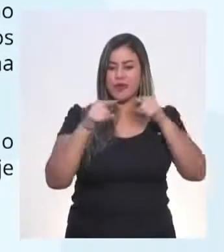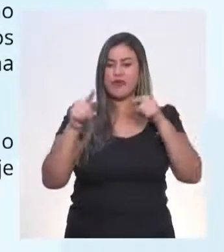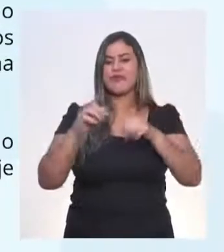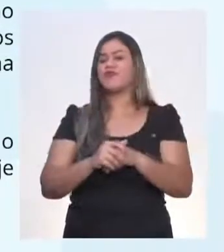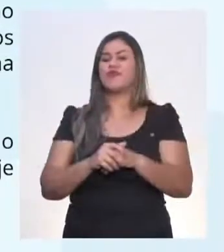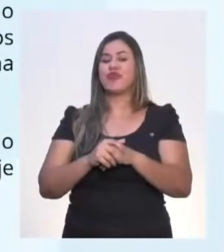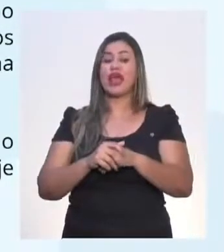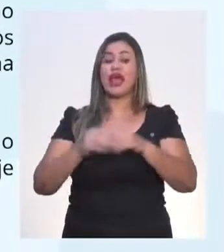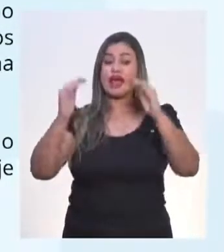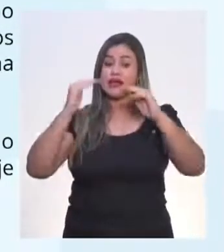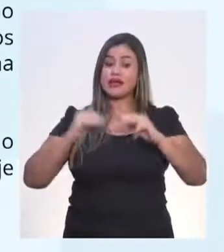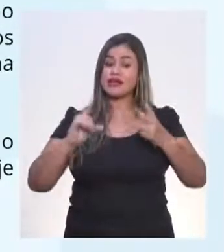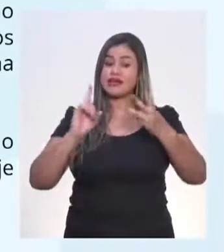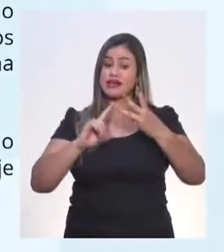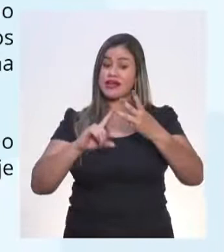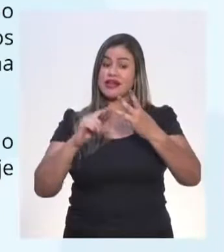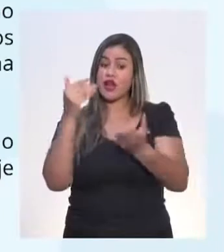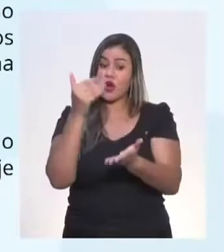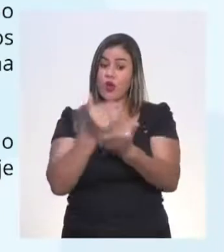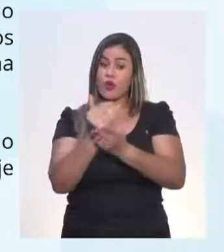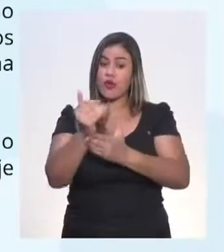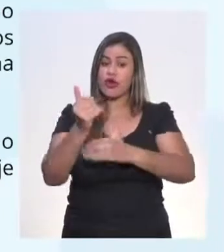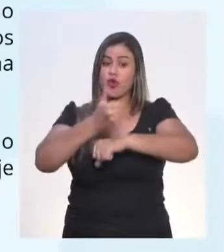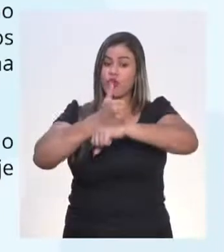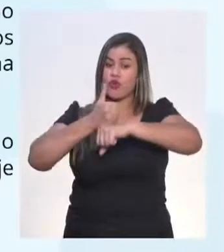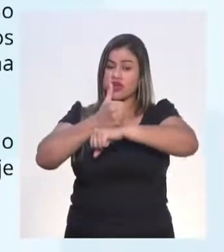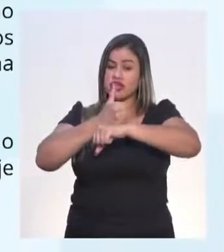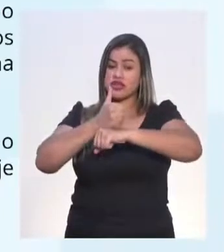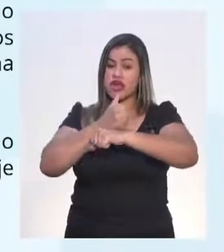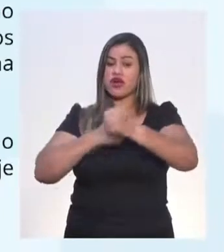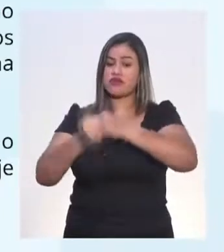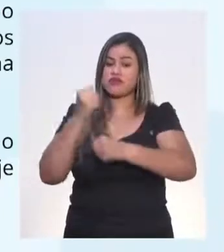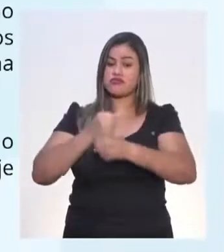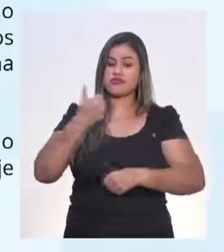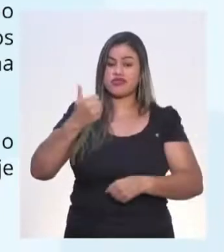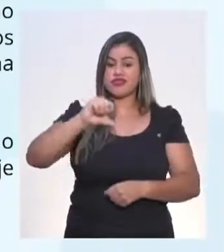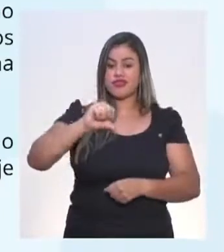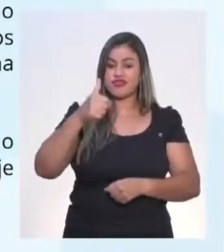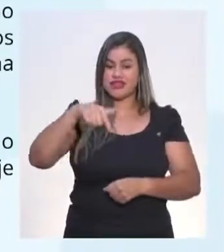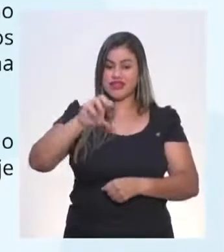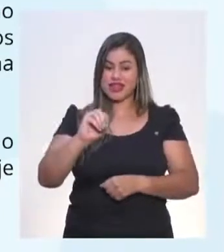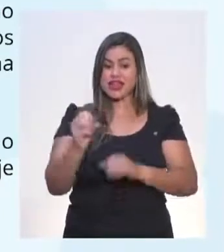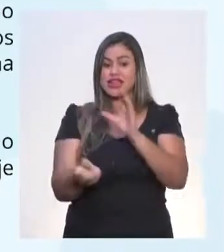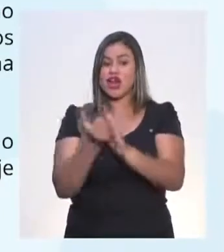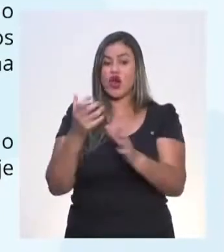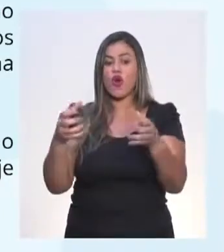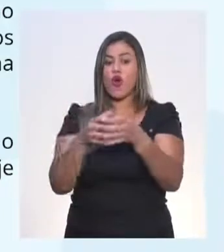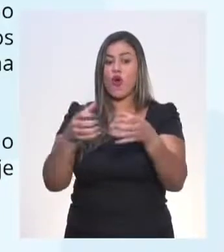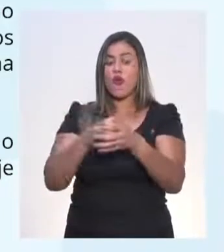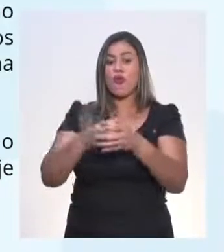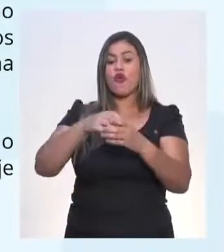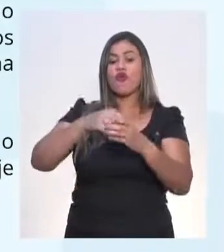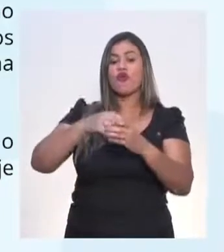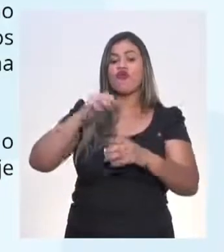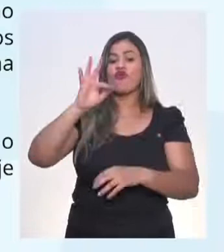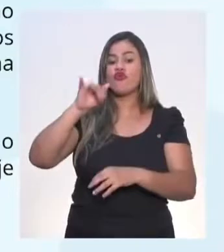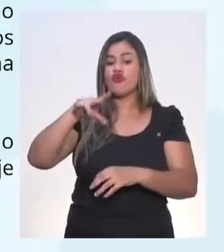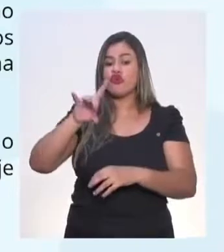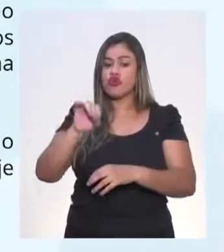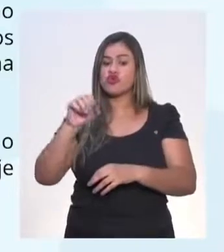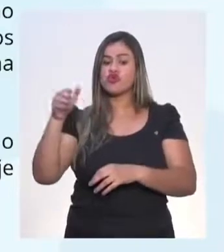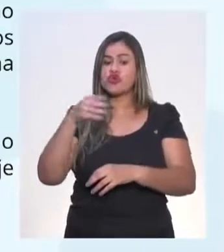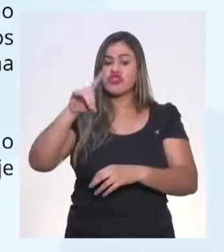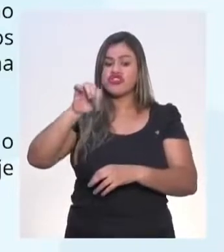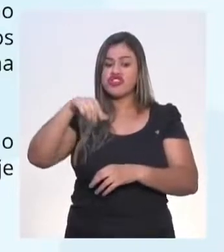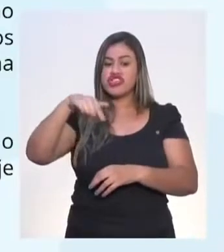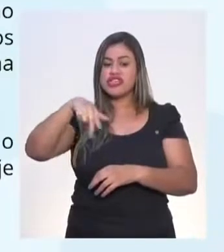ele começou a carreira na década de 1970 criando um Grupo Fundo de Quintal no qual cantou por 12 anos